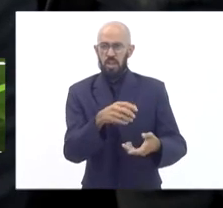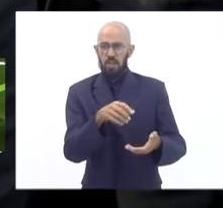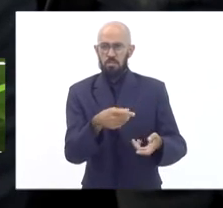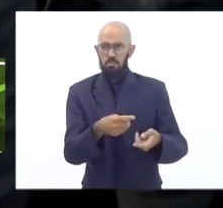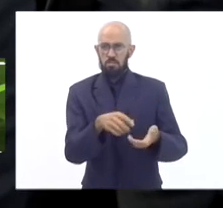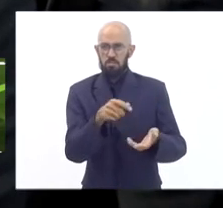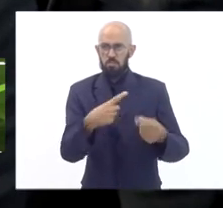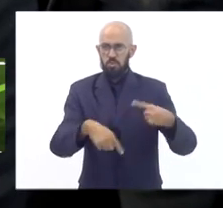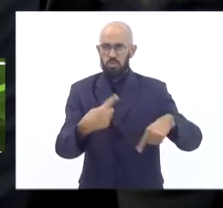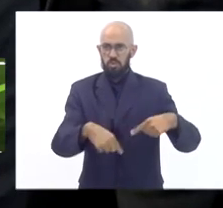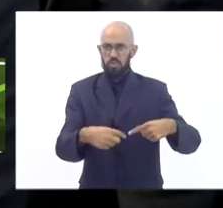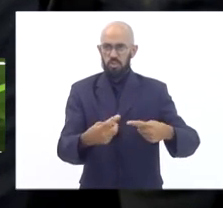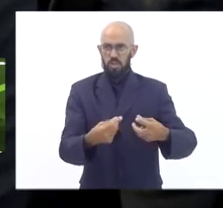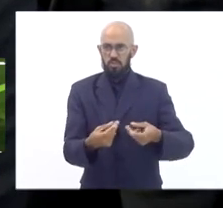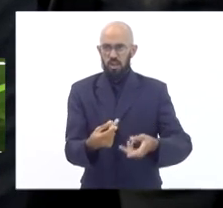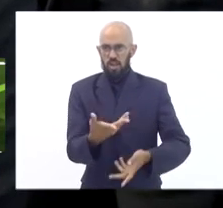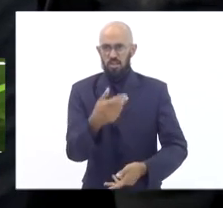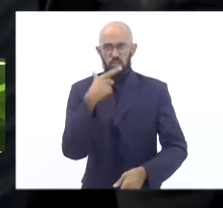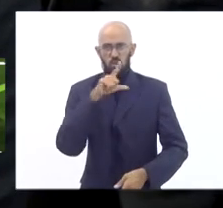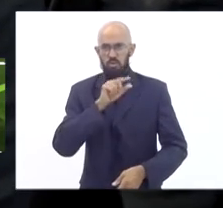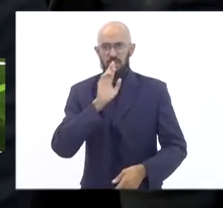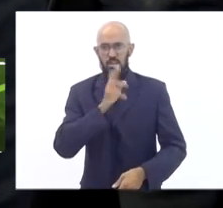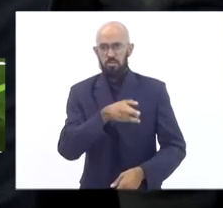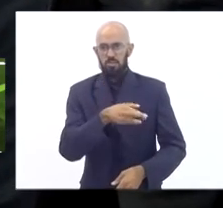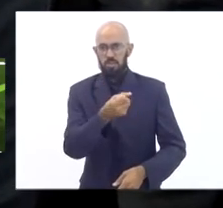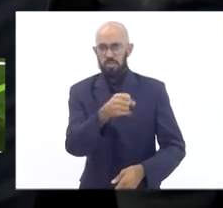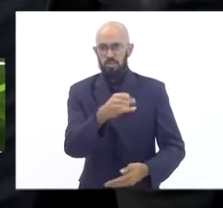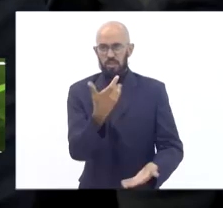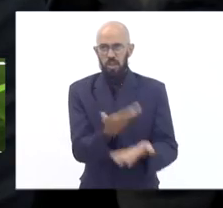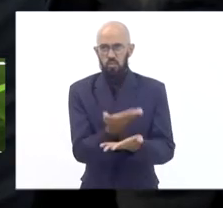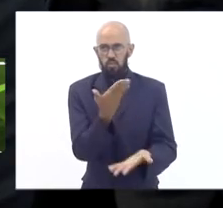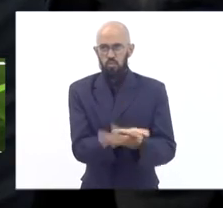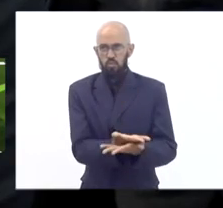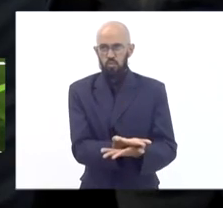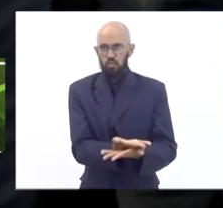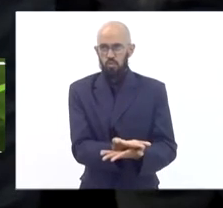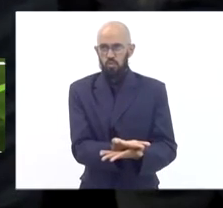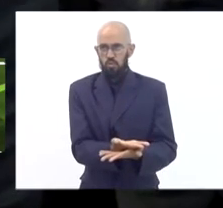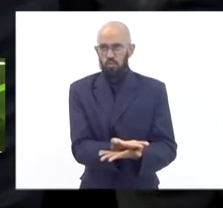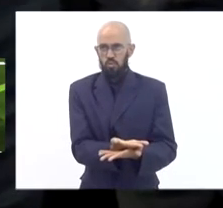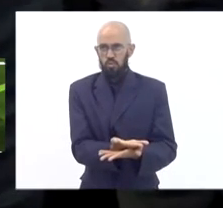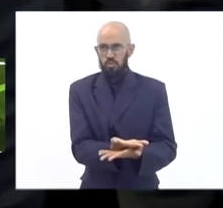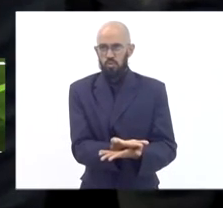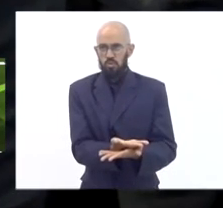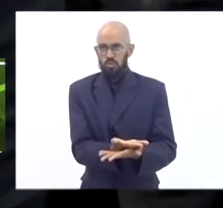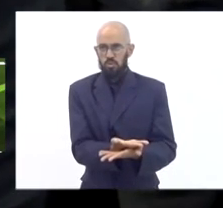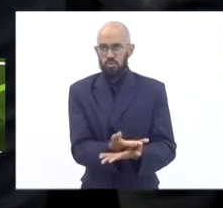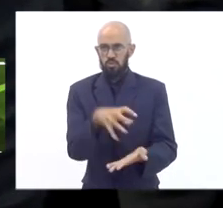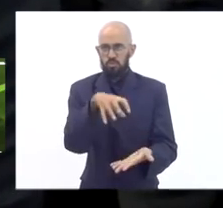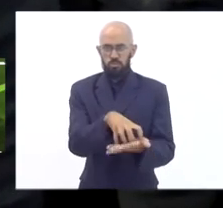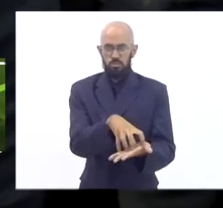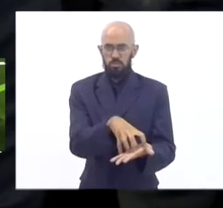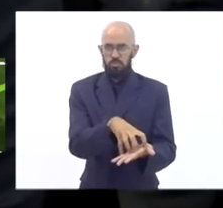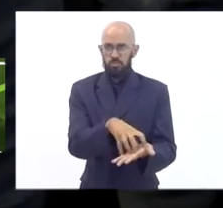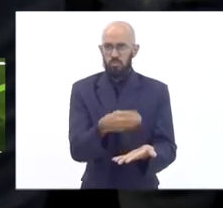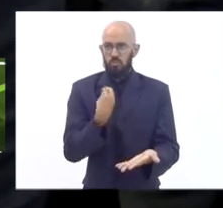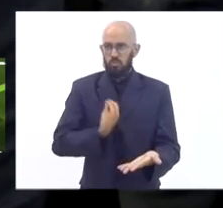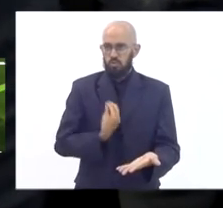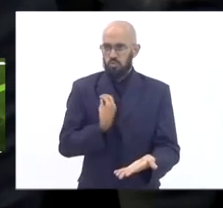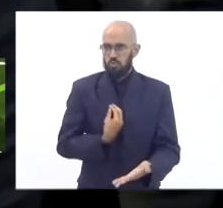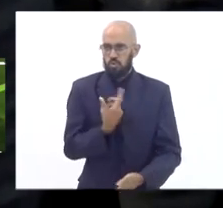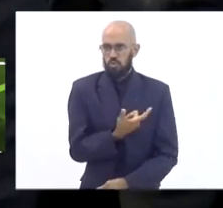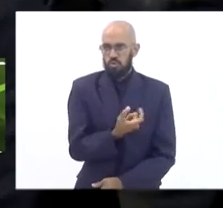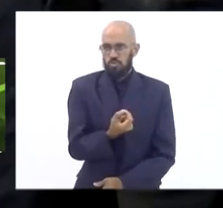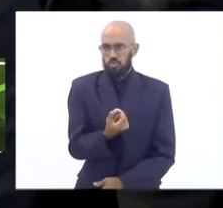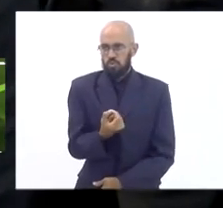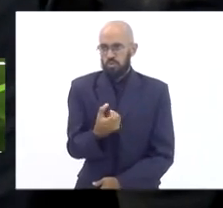não consegue responder se há um estudo numa agência que funciona desde 2005 sobre o